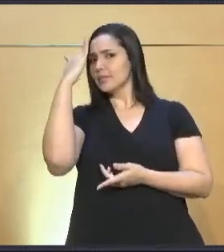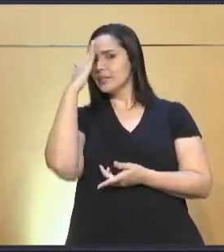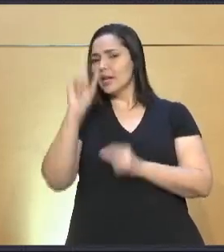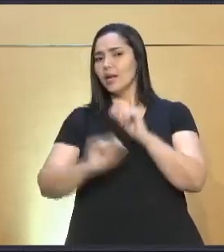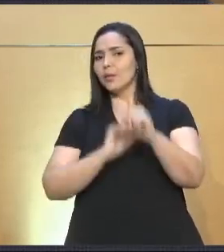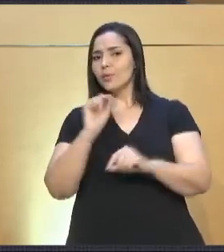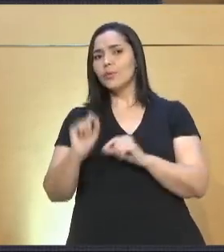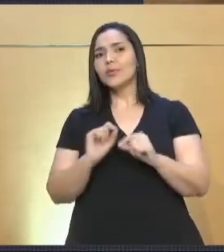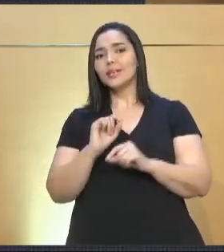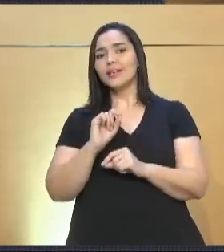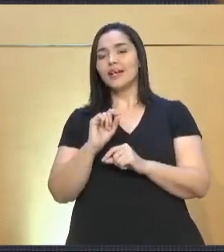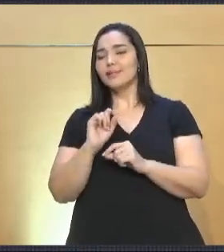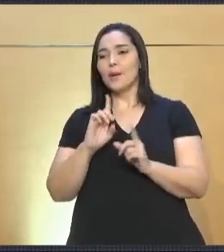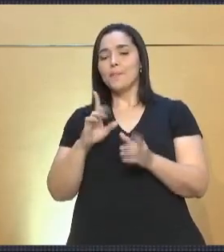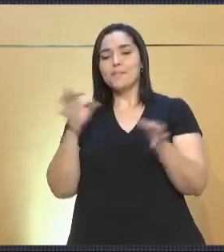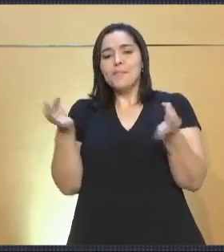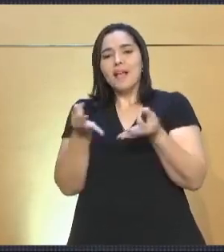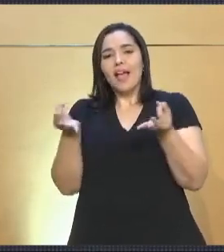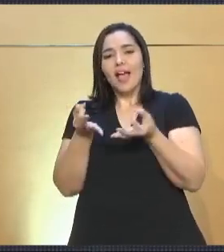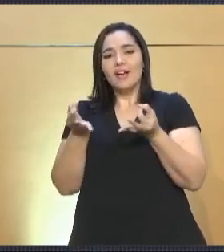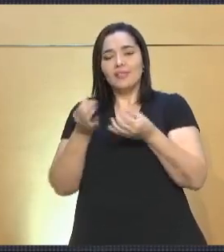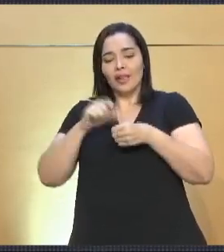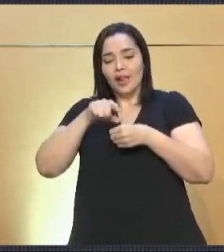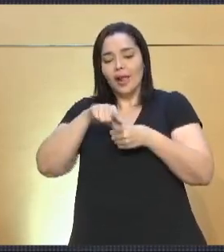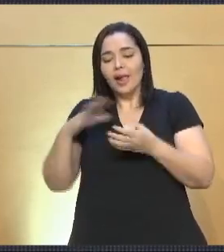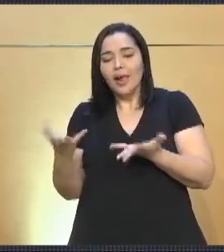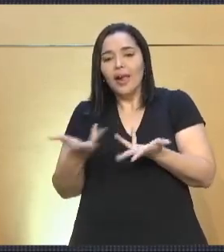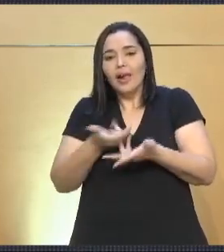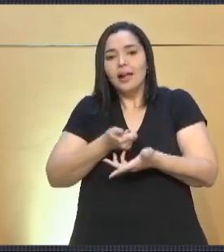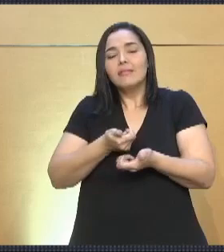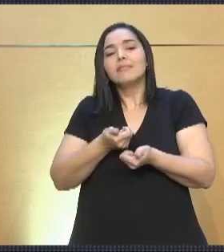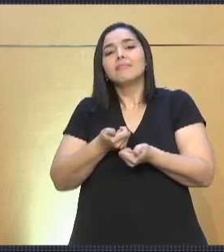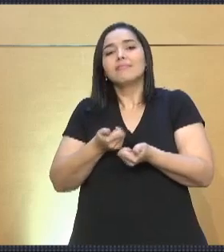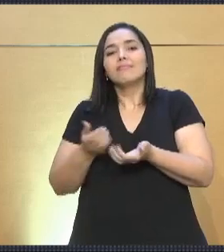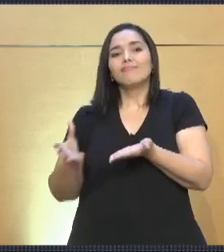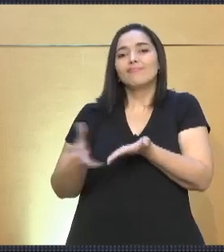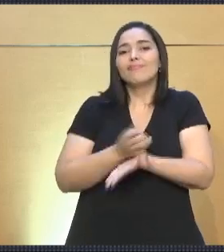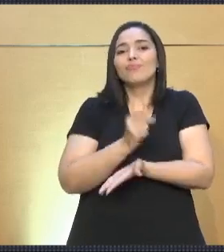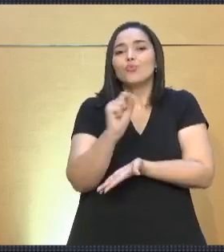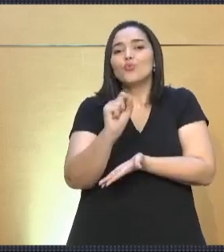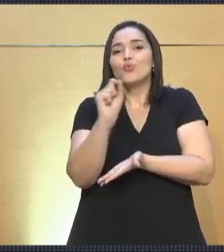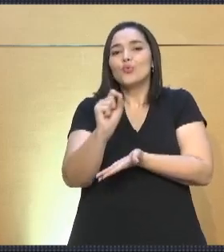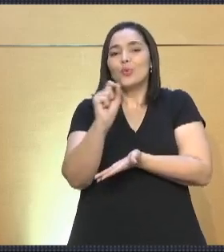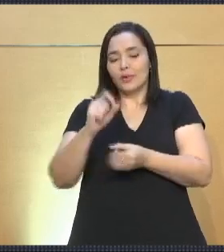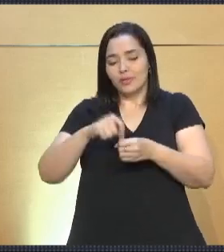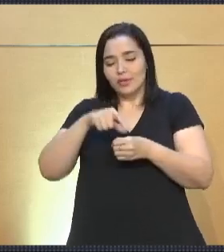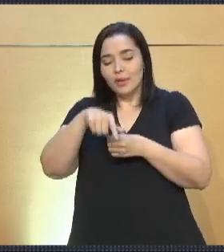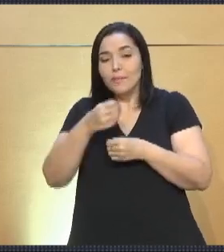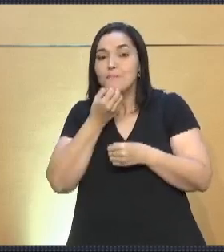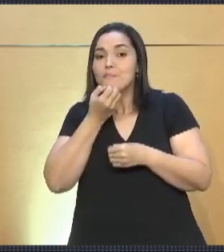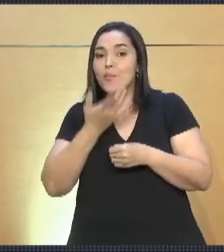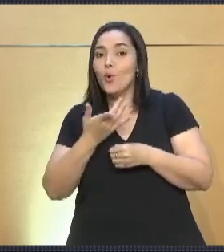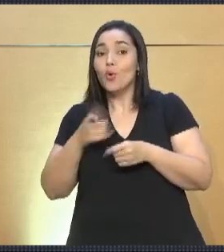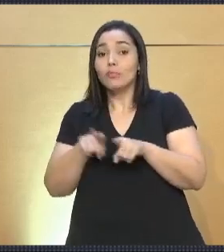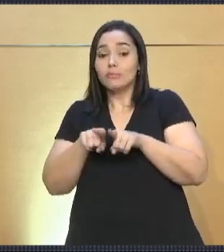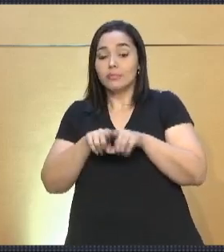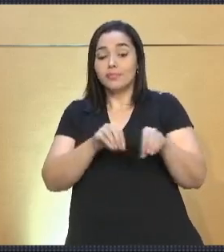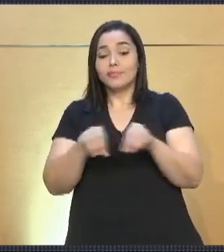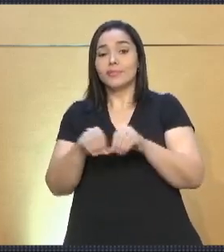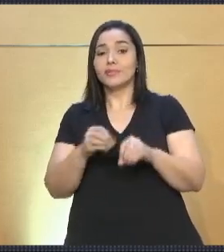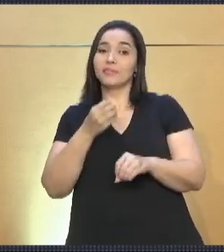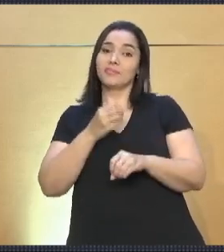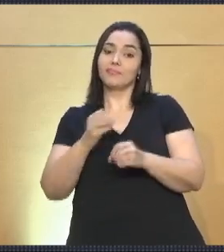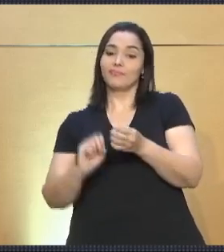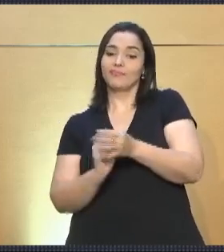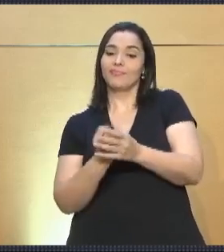a combinação perfeita para uma colheita extraordinária na nossa vida é quando nós temos uma boa semente e temos um solo fértil.